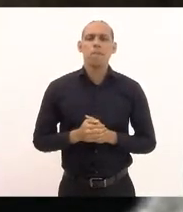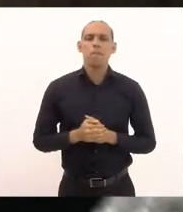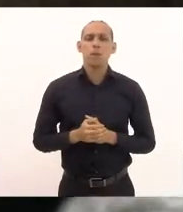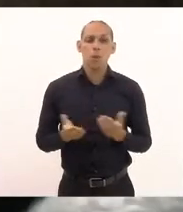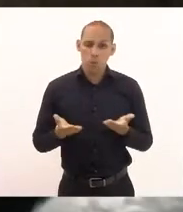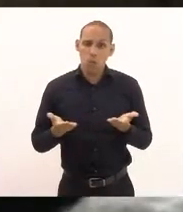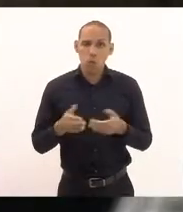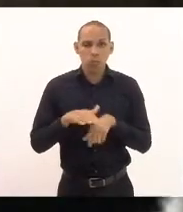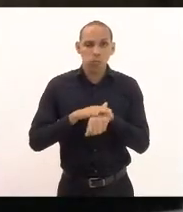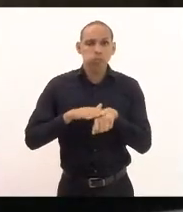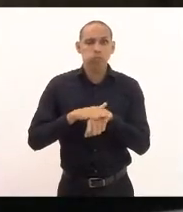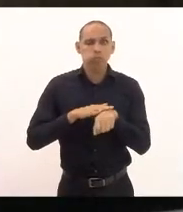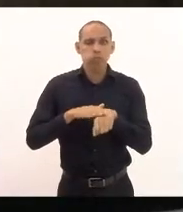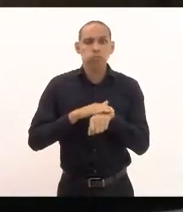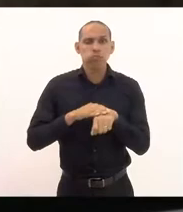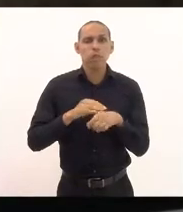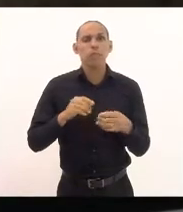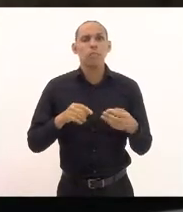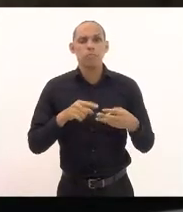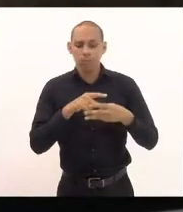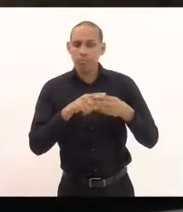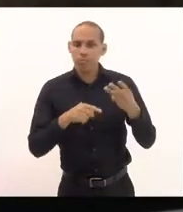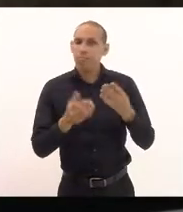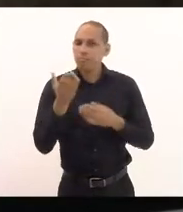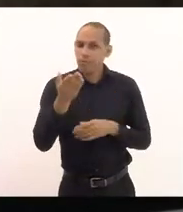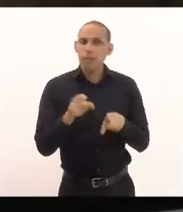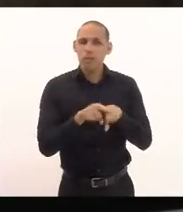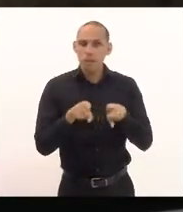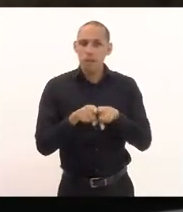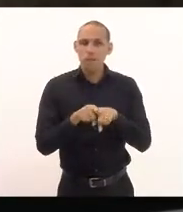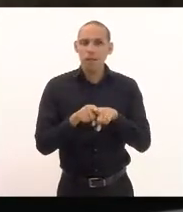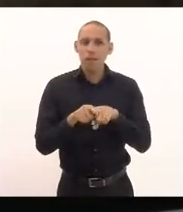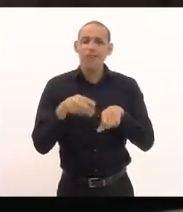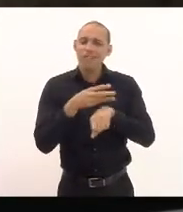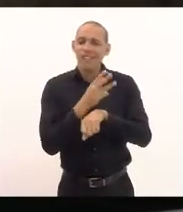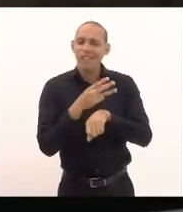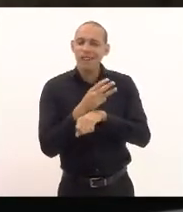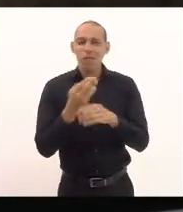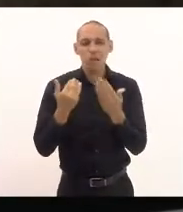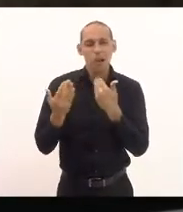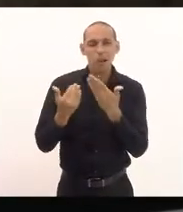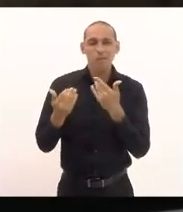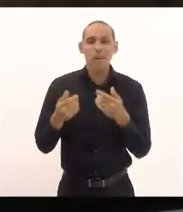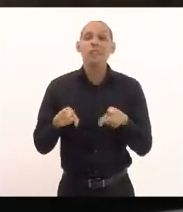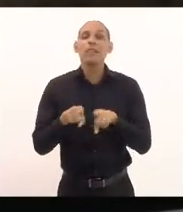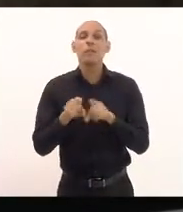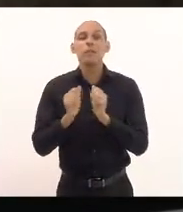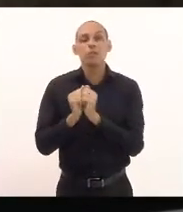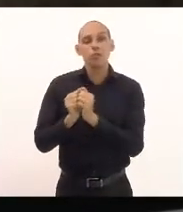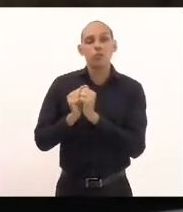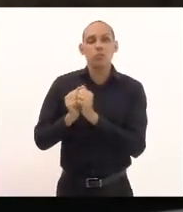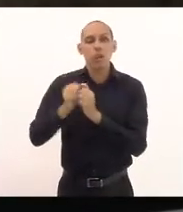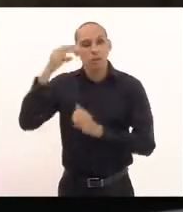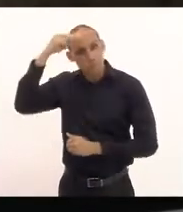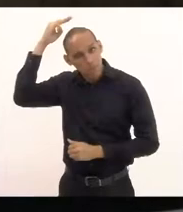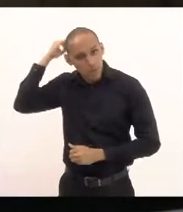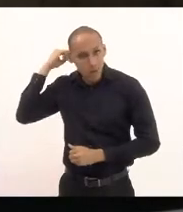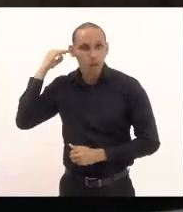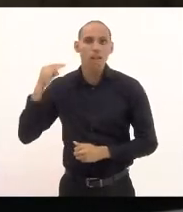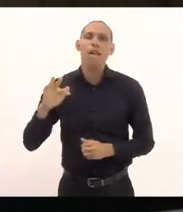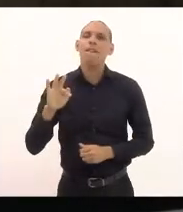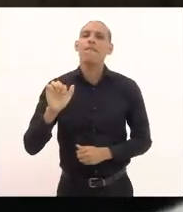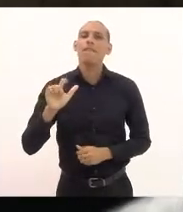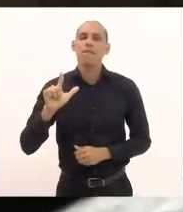Voltei a conversar hoje com o Mink, com o Flávio, com Vossa Excelência para o WhatsApp, e conversei agora com o deputado Márcio Pacheco e também o deputado Flávio Serafini